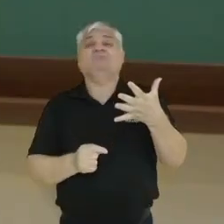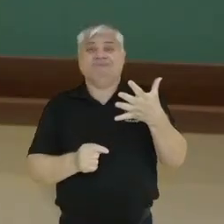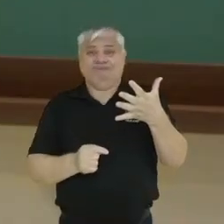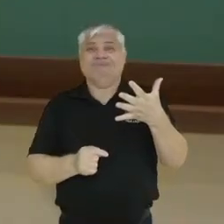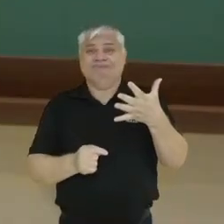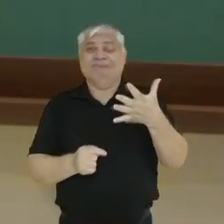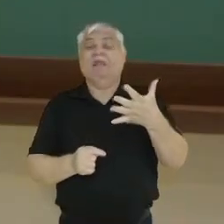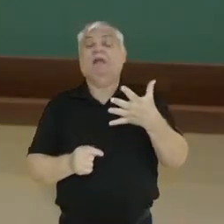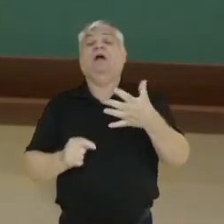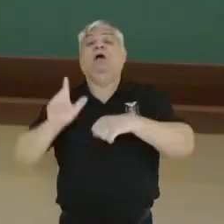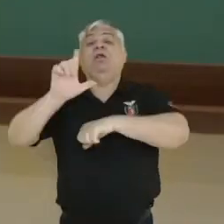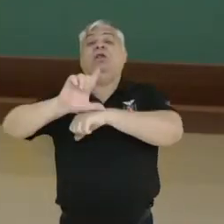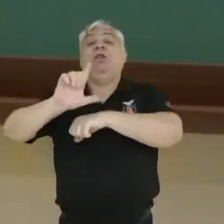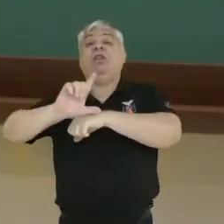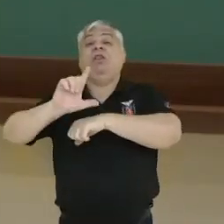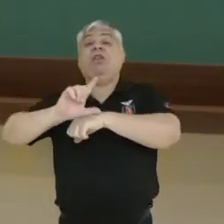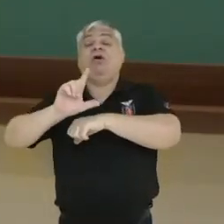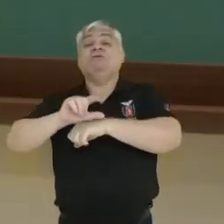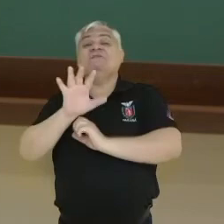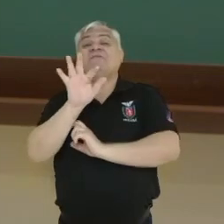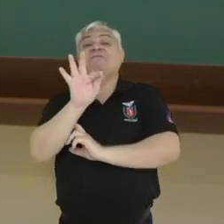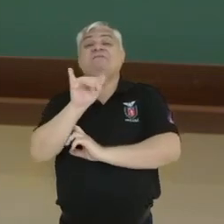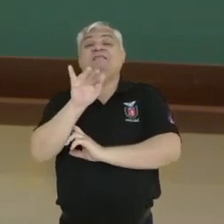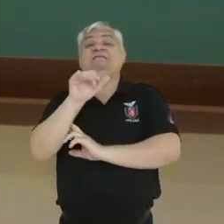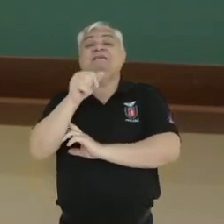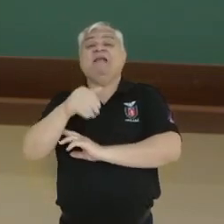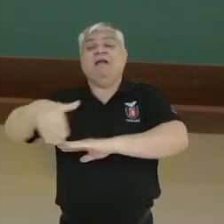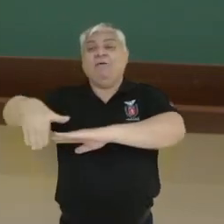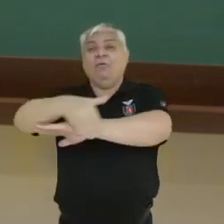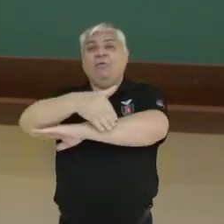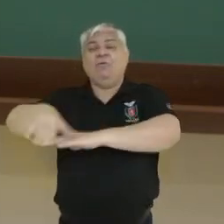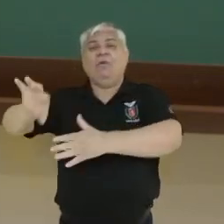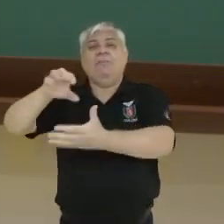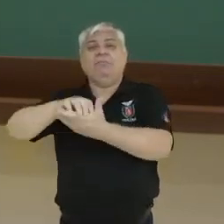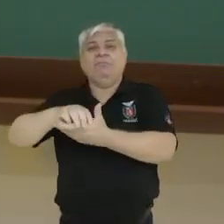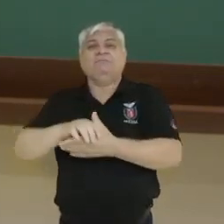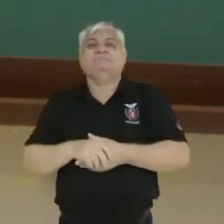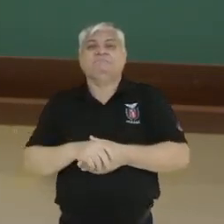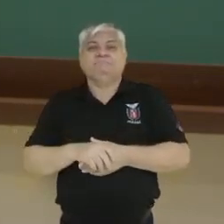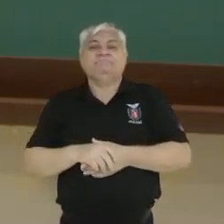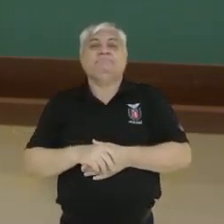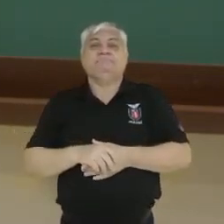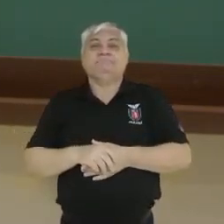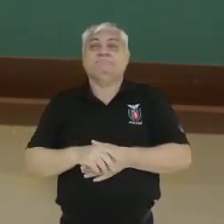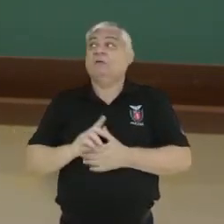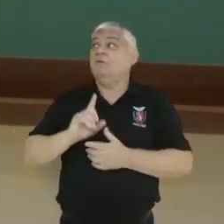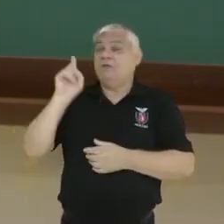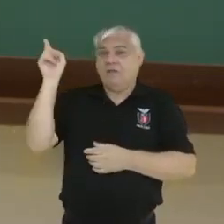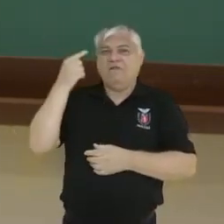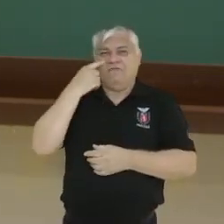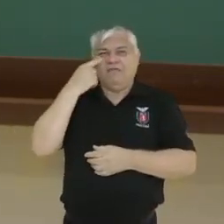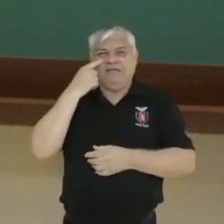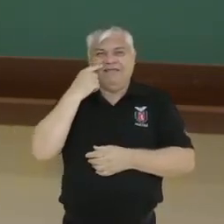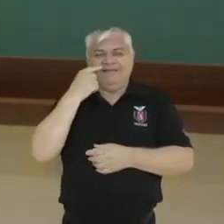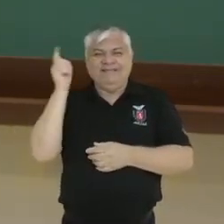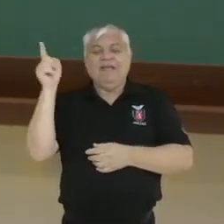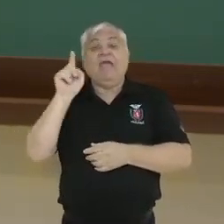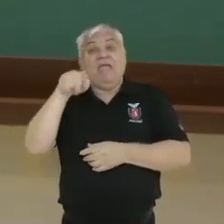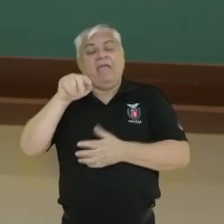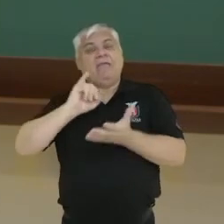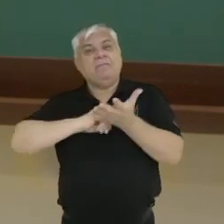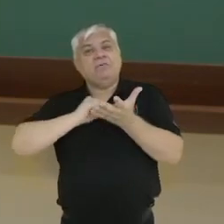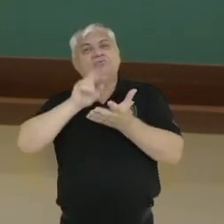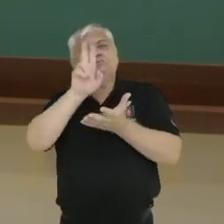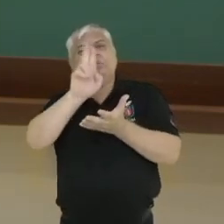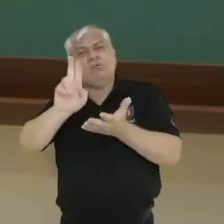negócios online quanto nos negócios físicos. Ah, professor, eu não lembro de algumas siglas. Não tem problema, vai lá e dá uma pesquisadinha que é bom